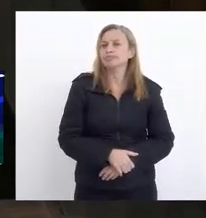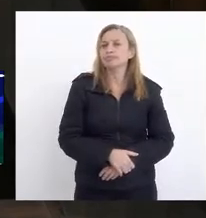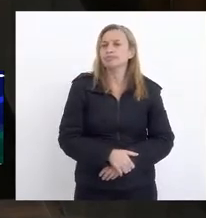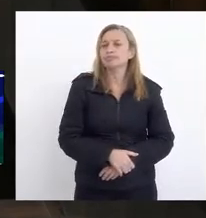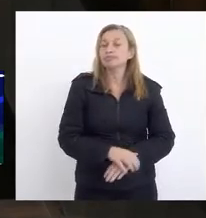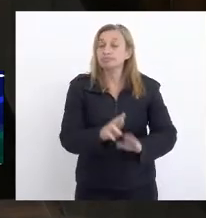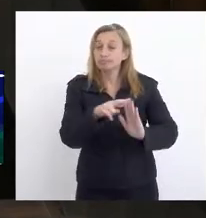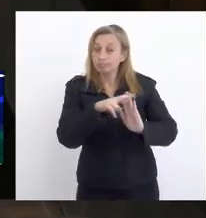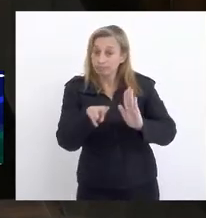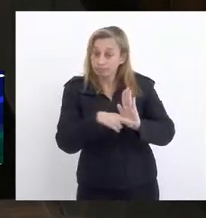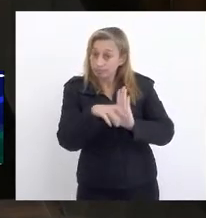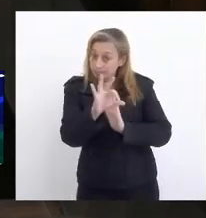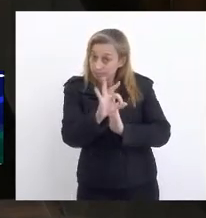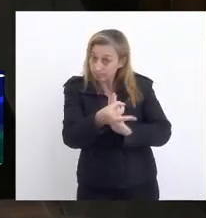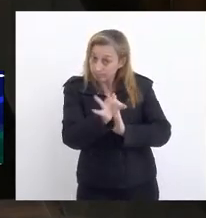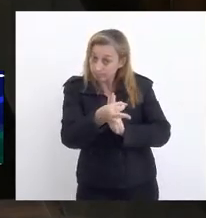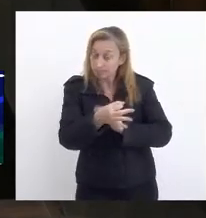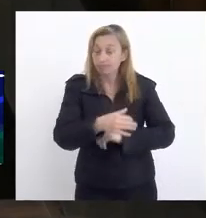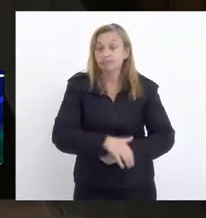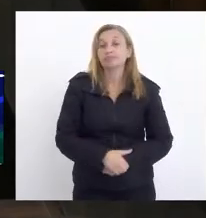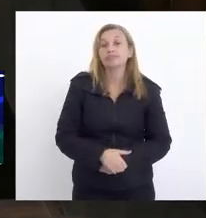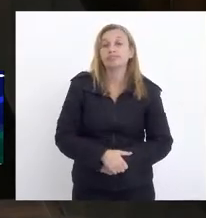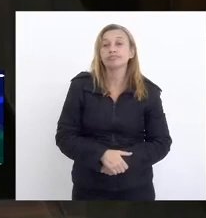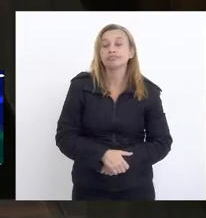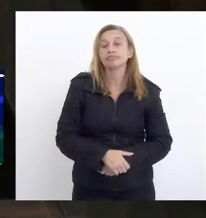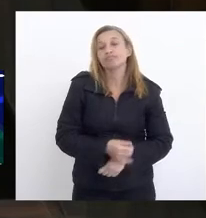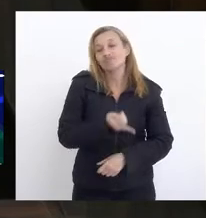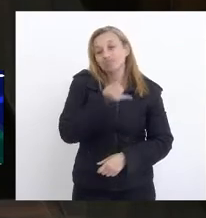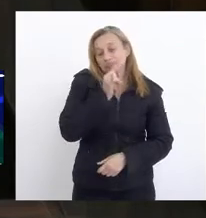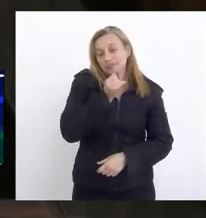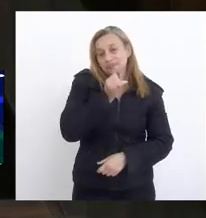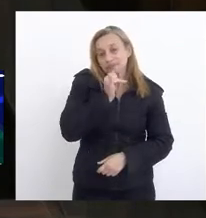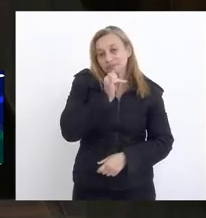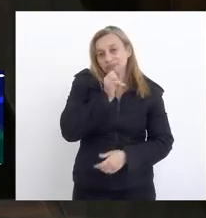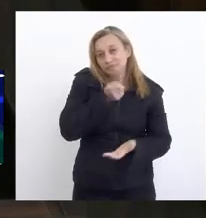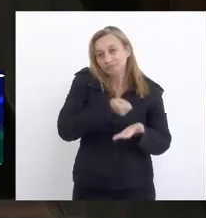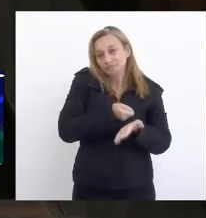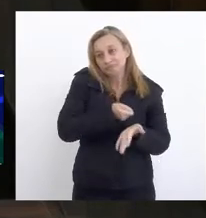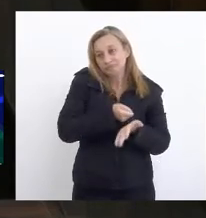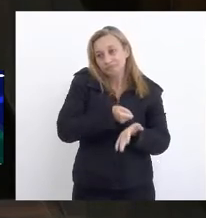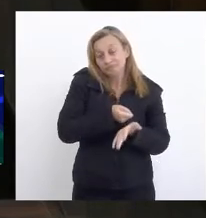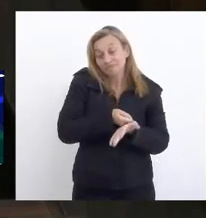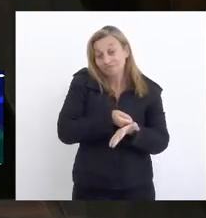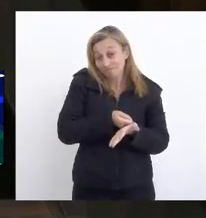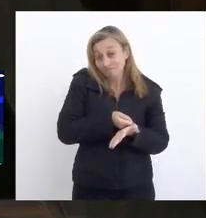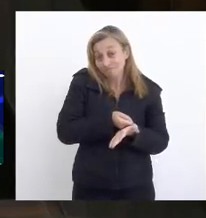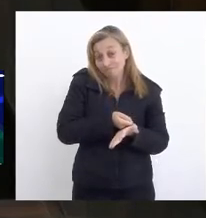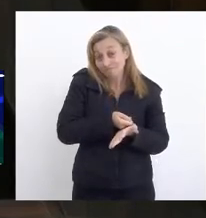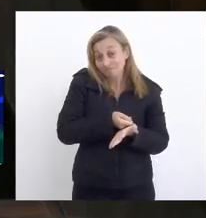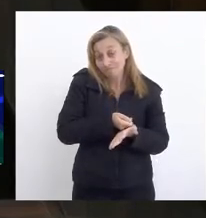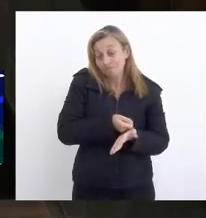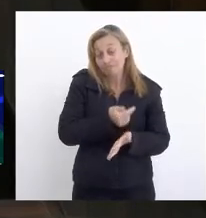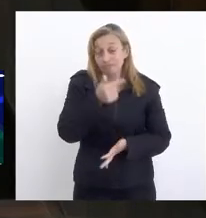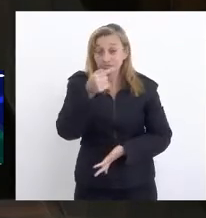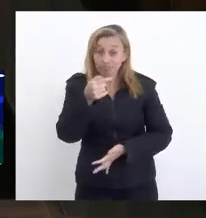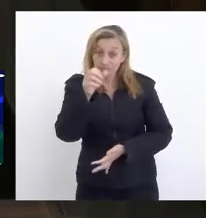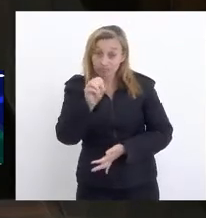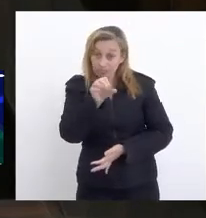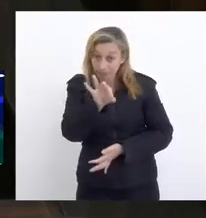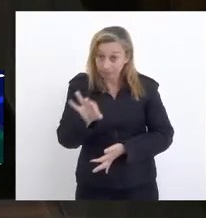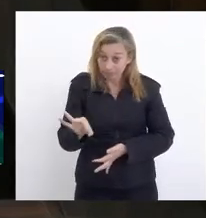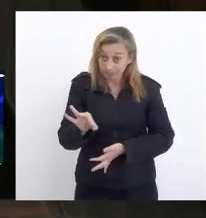tem regras específicas, como, por exemplo, a obrigatoriedade de que, no mínimo,